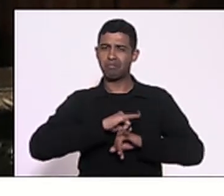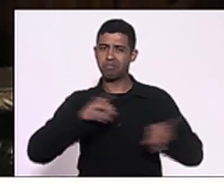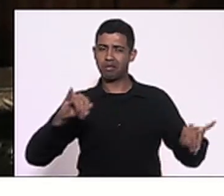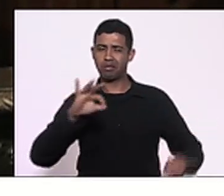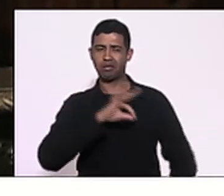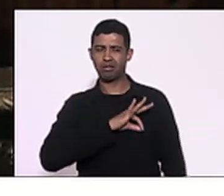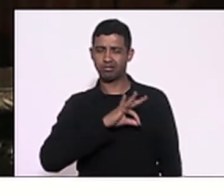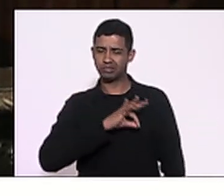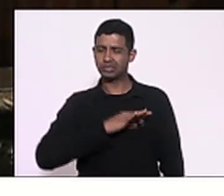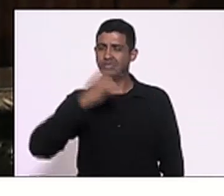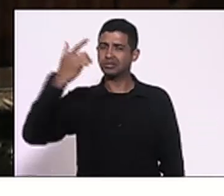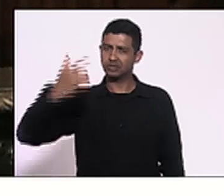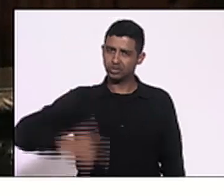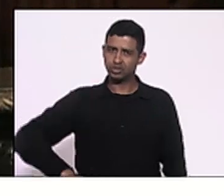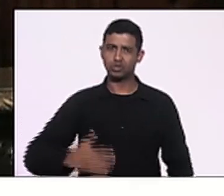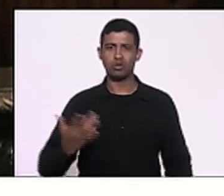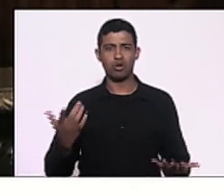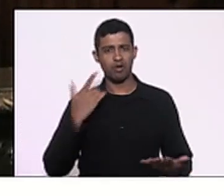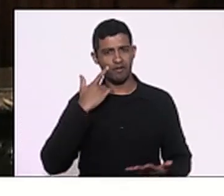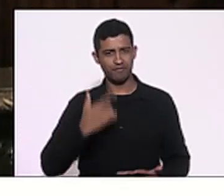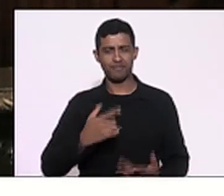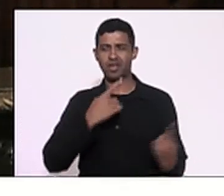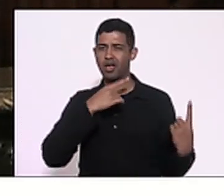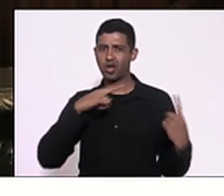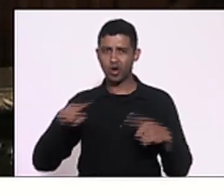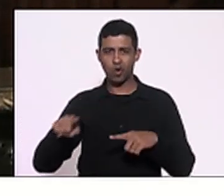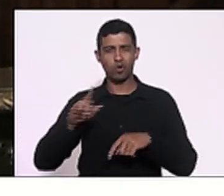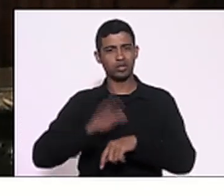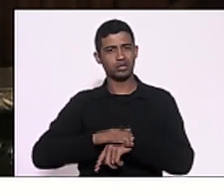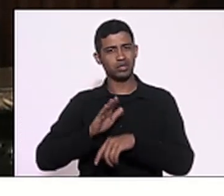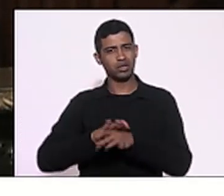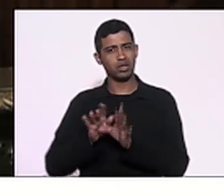consulta à comunidade, como manda a lei. O